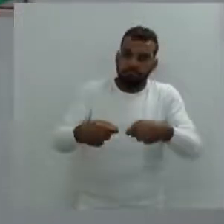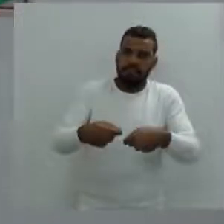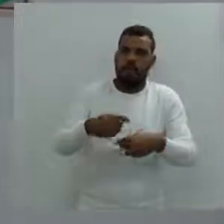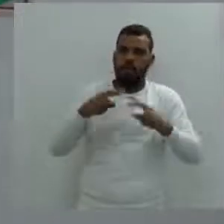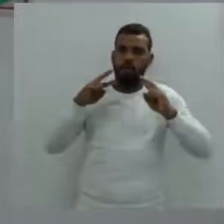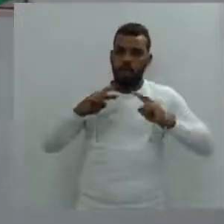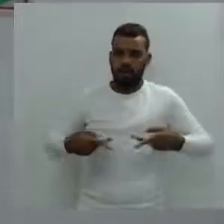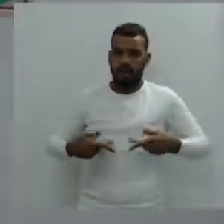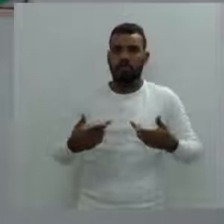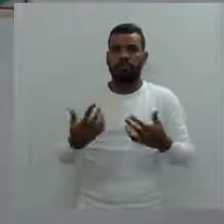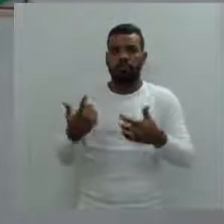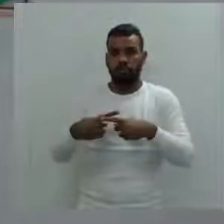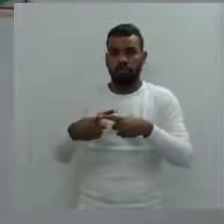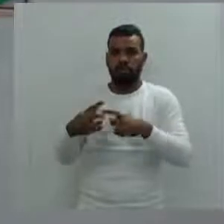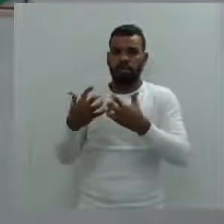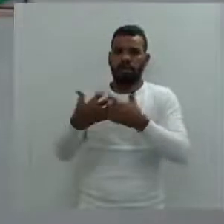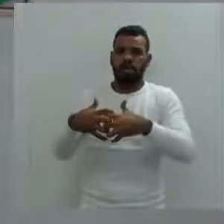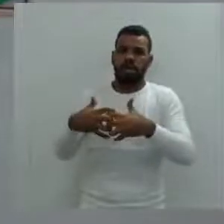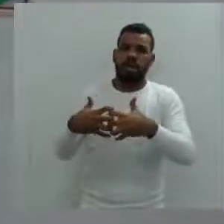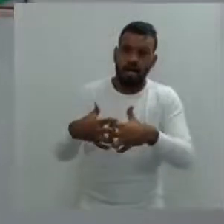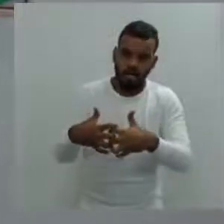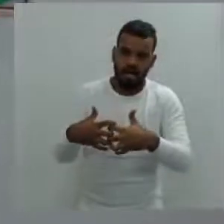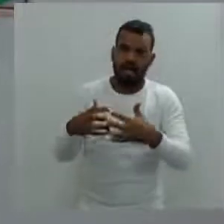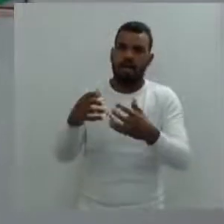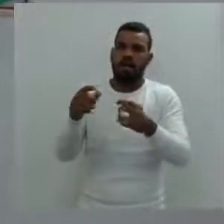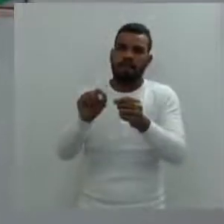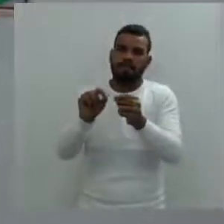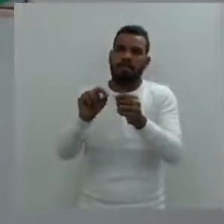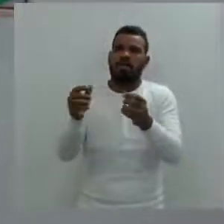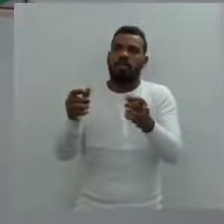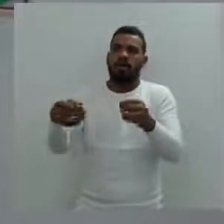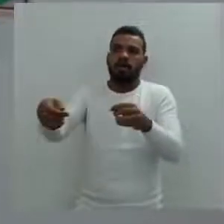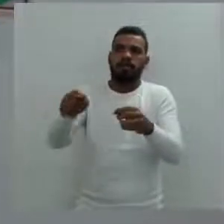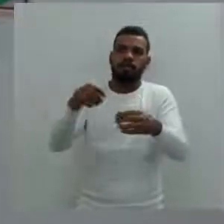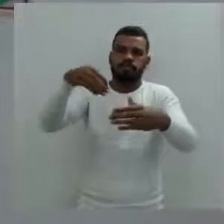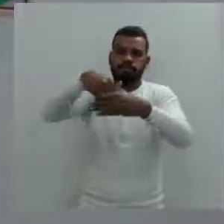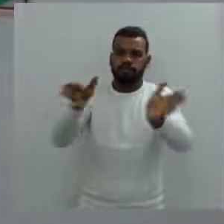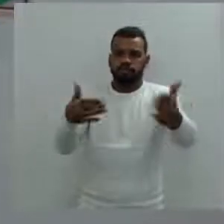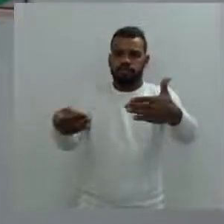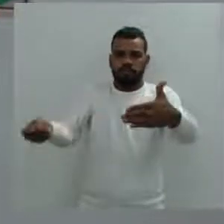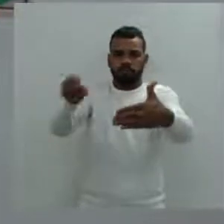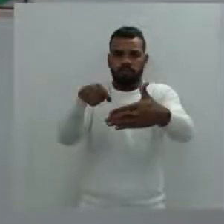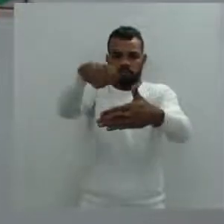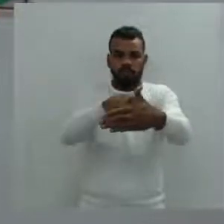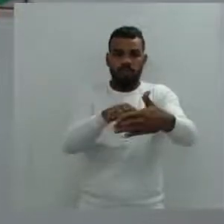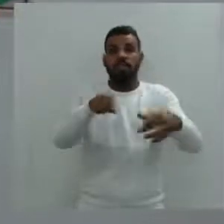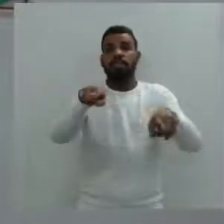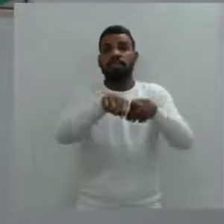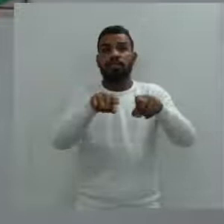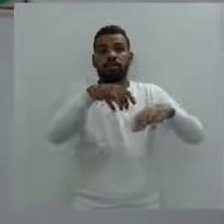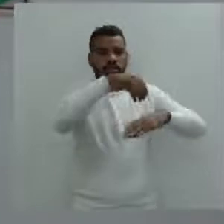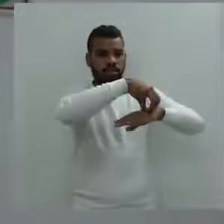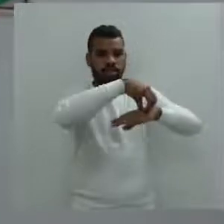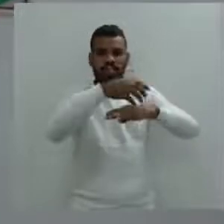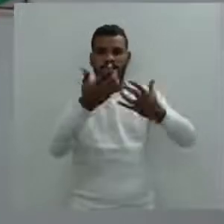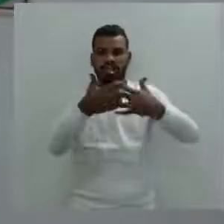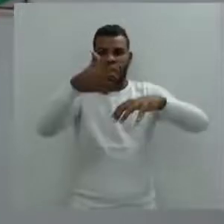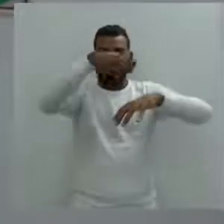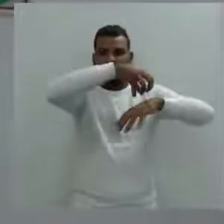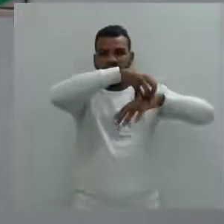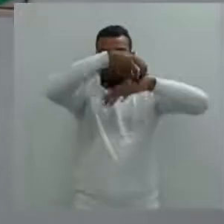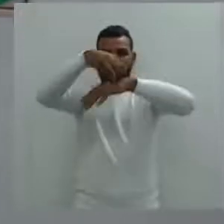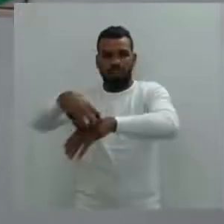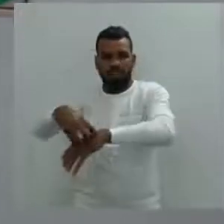a máquina ela vai lá, empacota, etc., mas ele precisa transportar, vender.